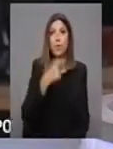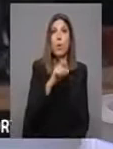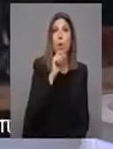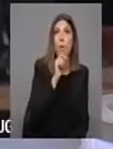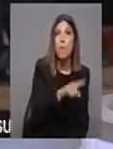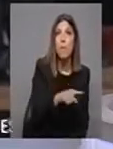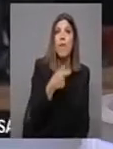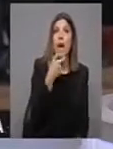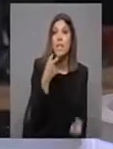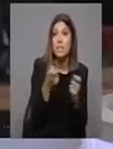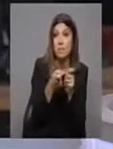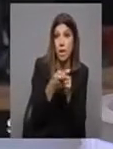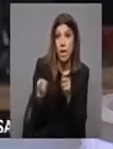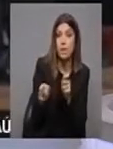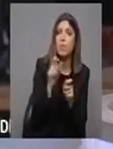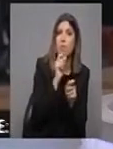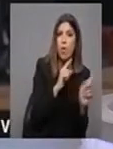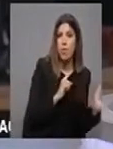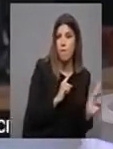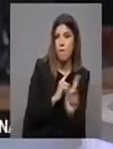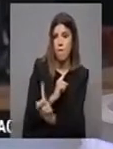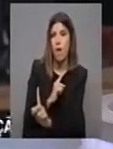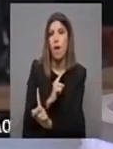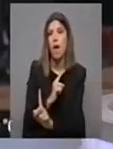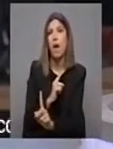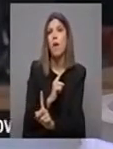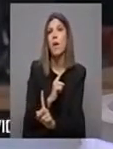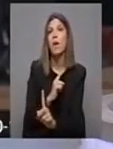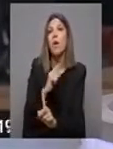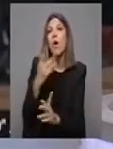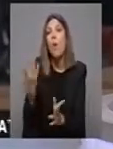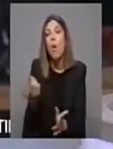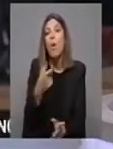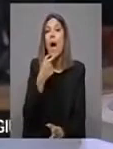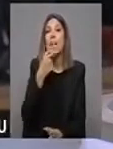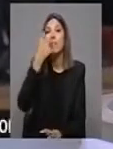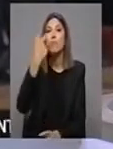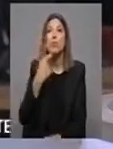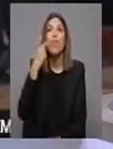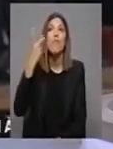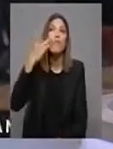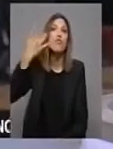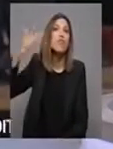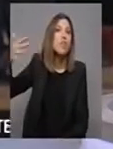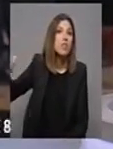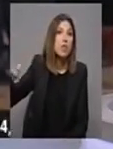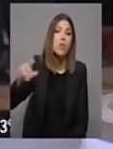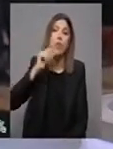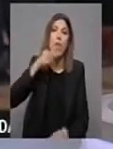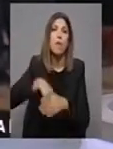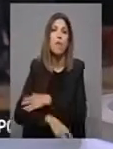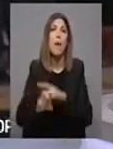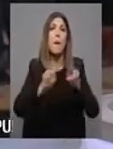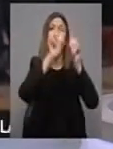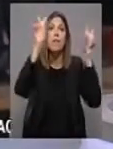no município, pode fazê-lo localmente, mas também pode estar em Portugal, como pode estar no estrangeiro, e através da própria plataforma tecnológica